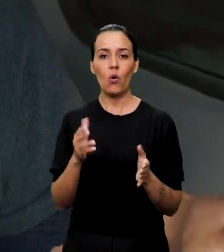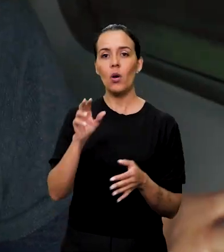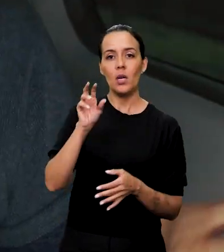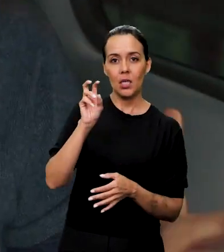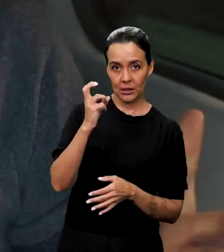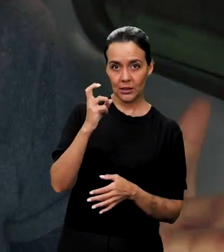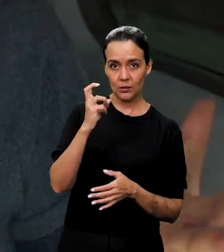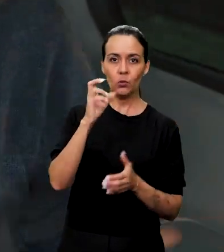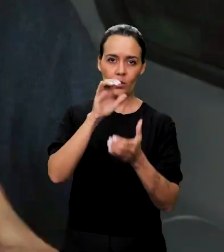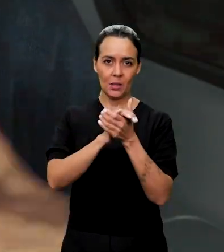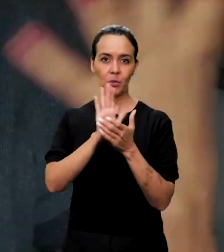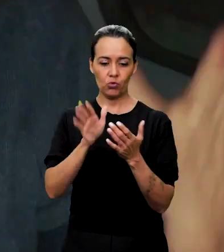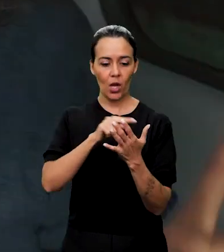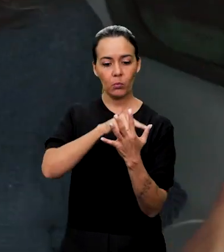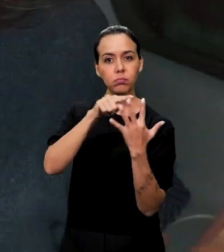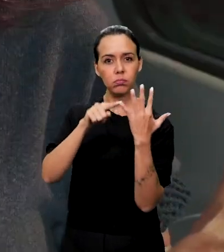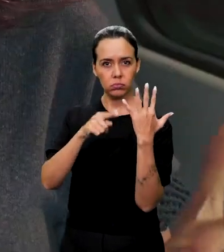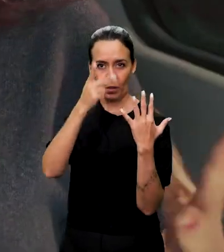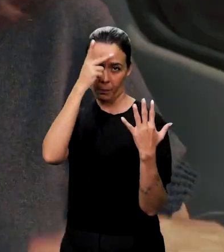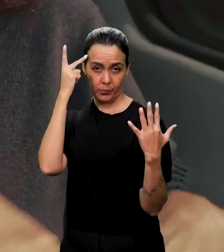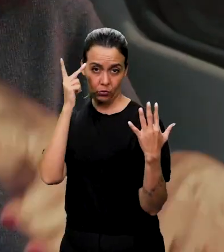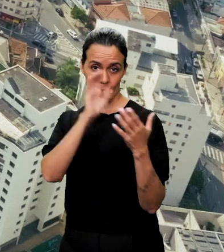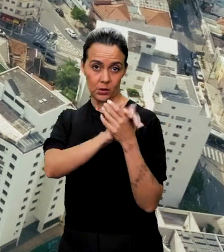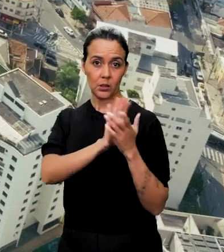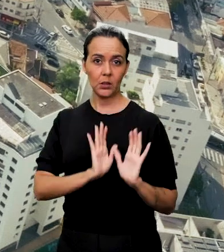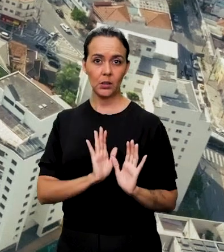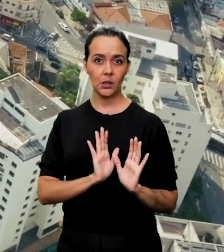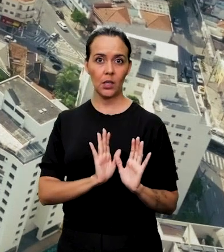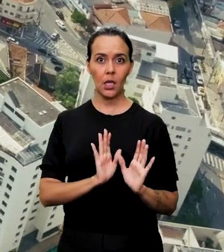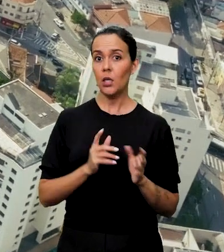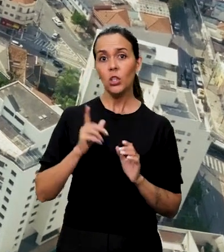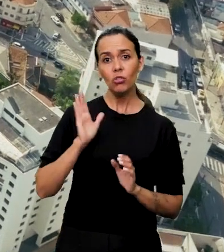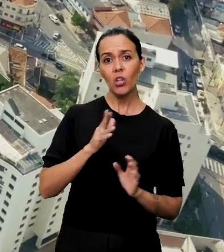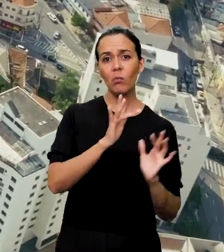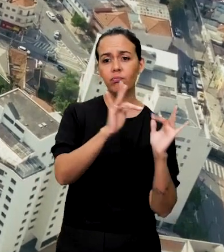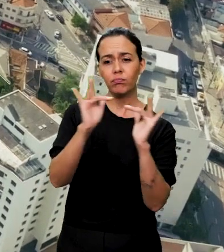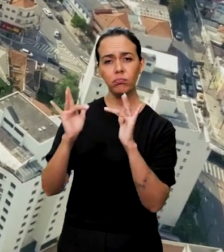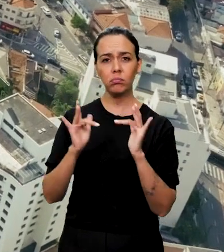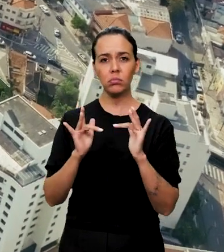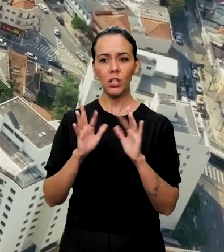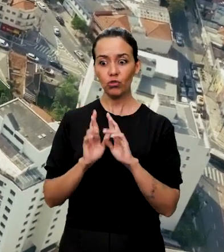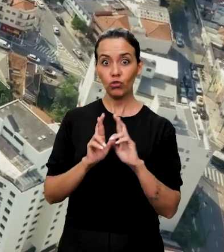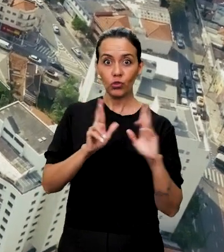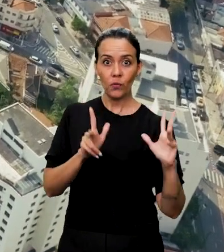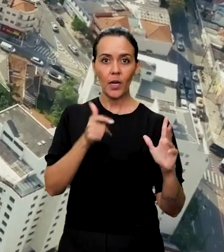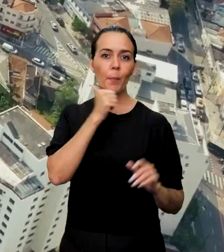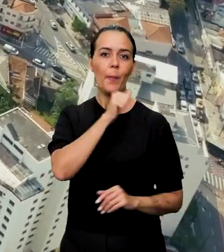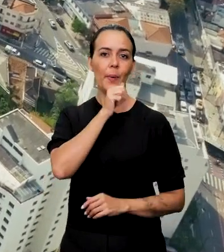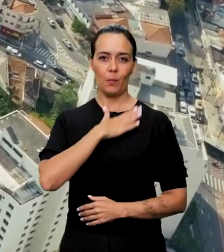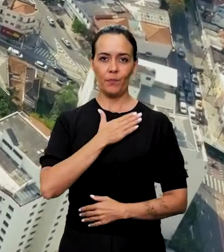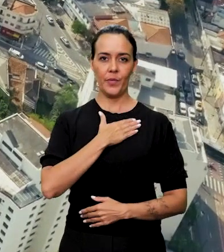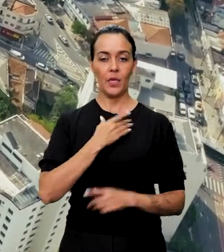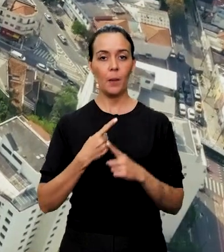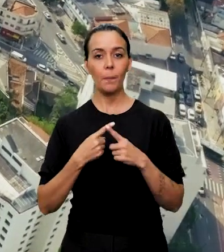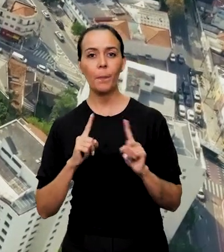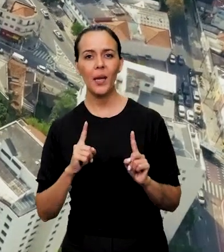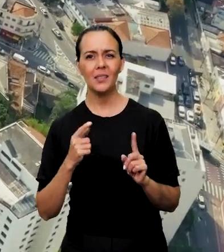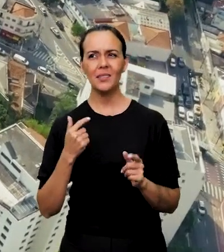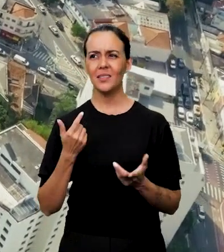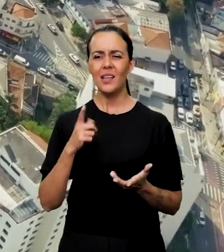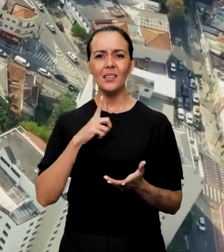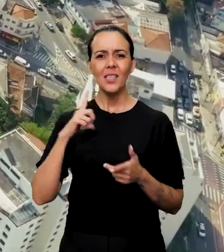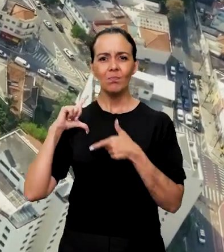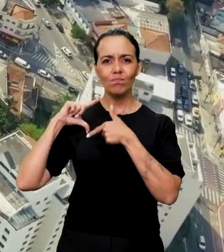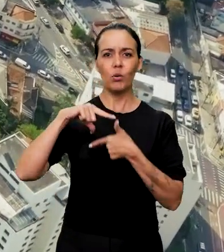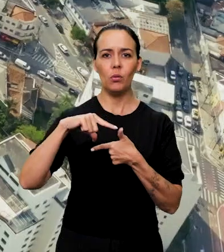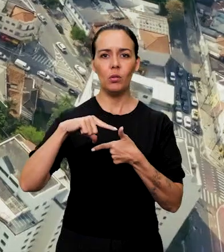tô no 5º, e inúmeros parceiros sexuais, quer dizer, uma diferença, assim, absurda. Mas assim, me chama a atenção a quantidade de tabu que a